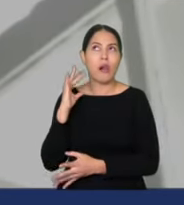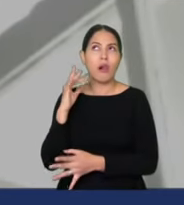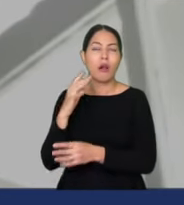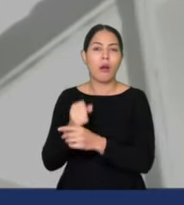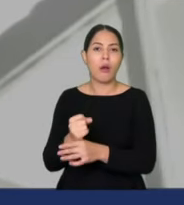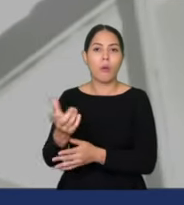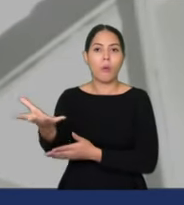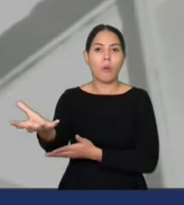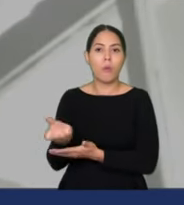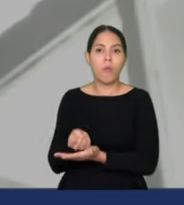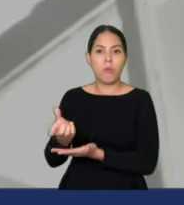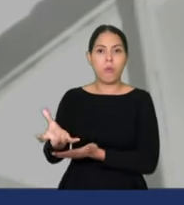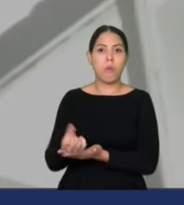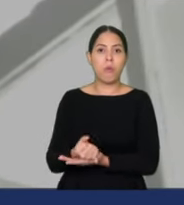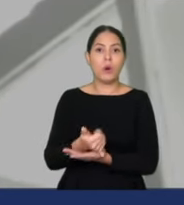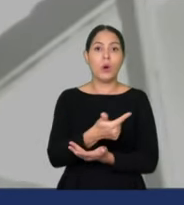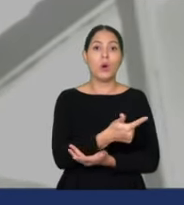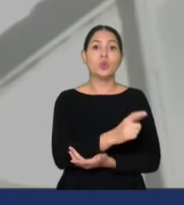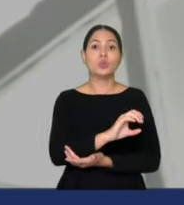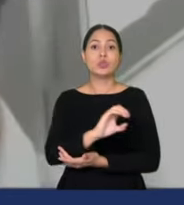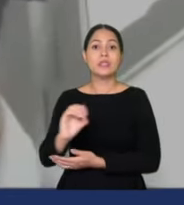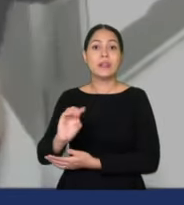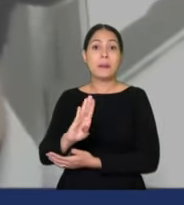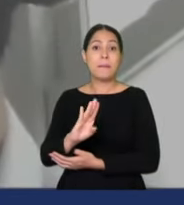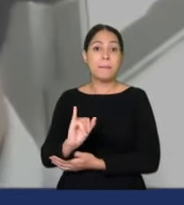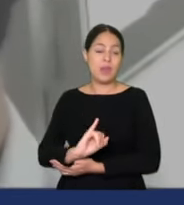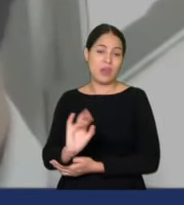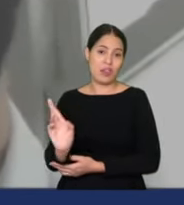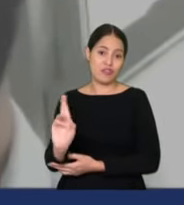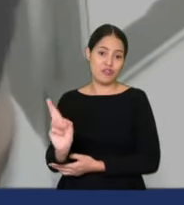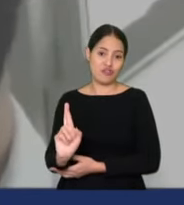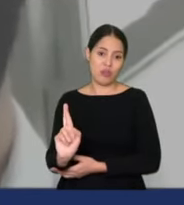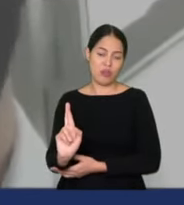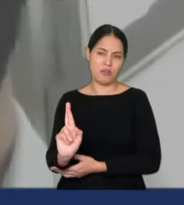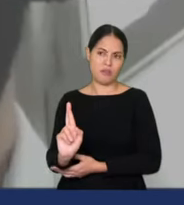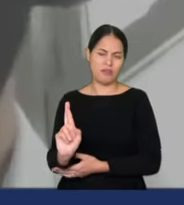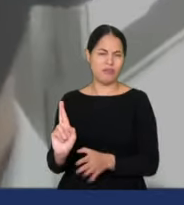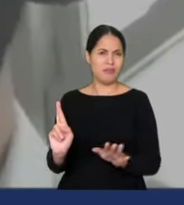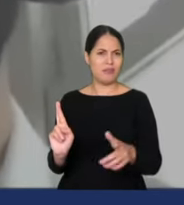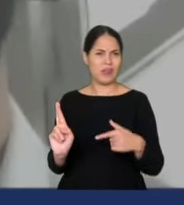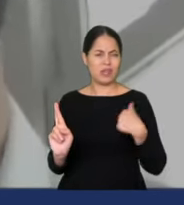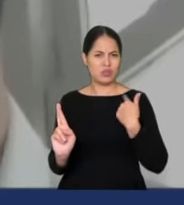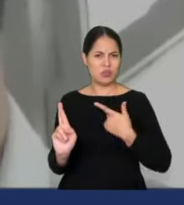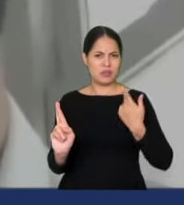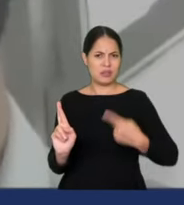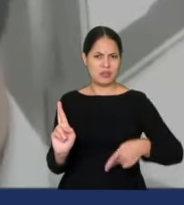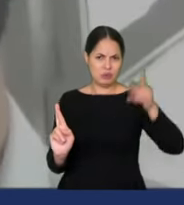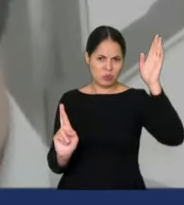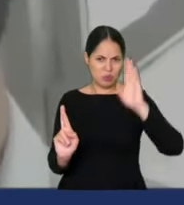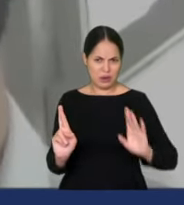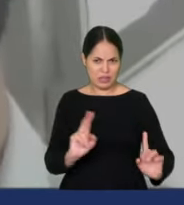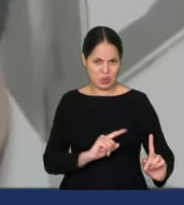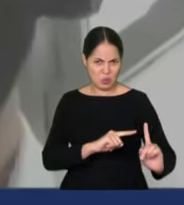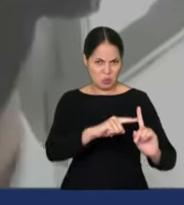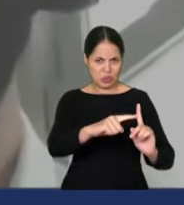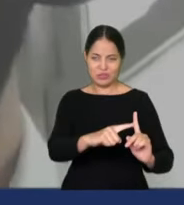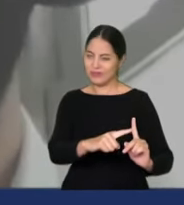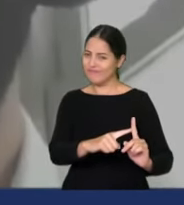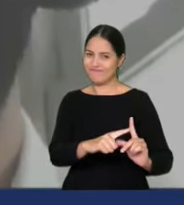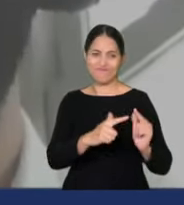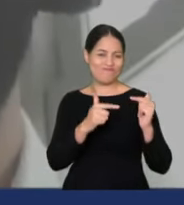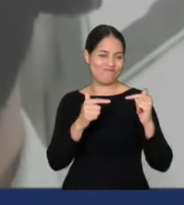200 bilhões de reais e que não gerou, como a gente percebe, efeitos positivos, tanto